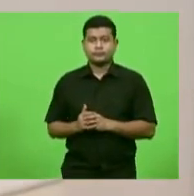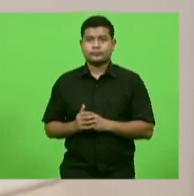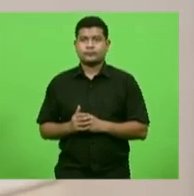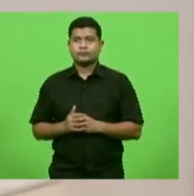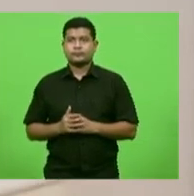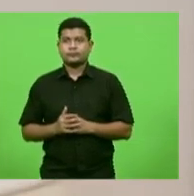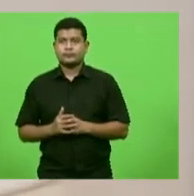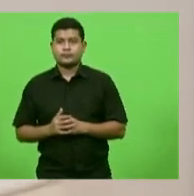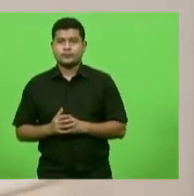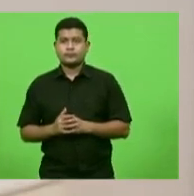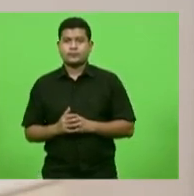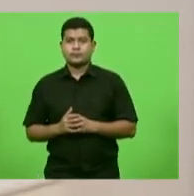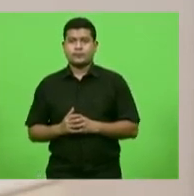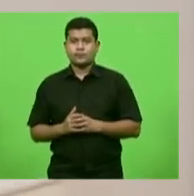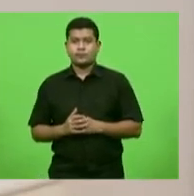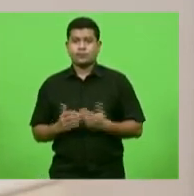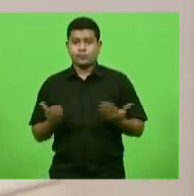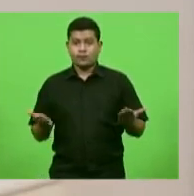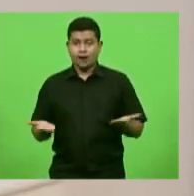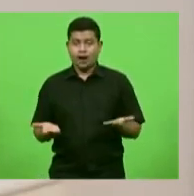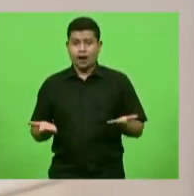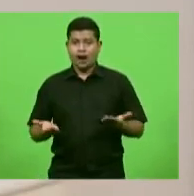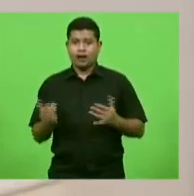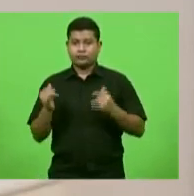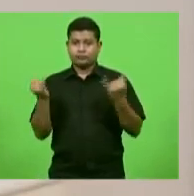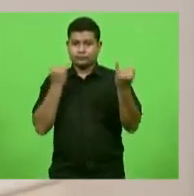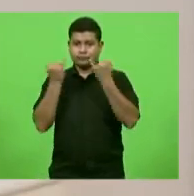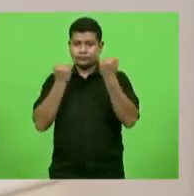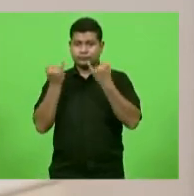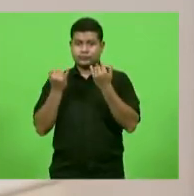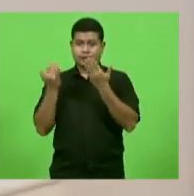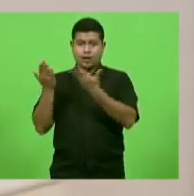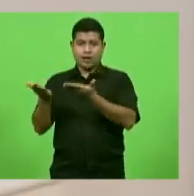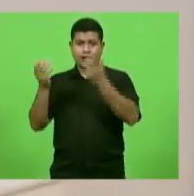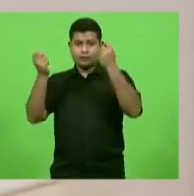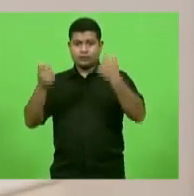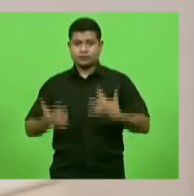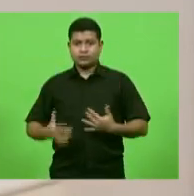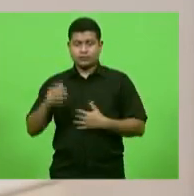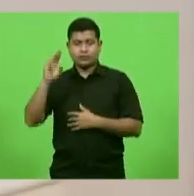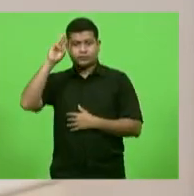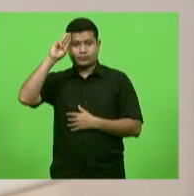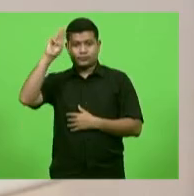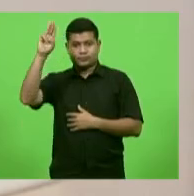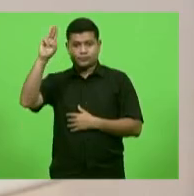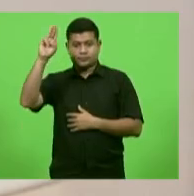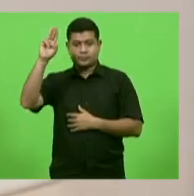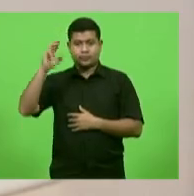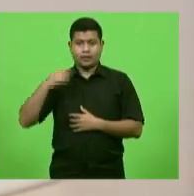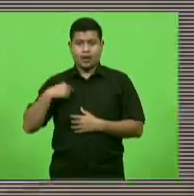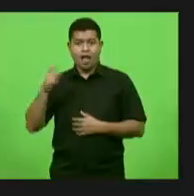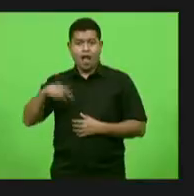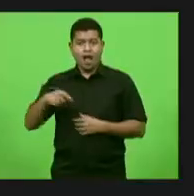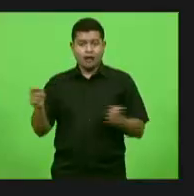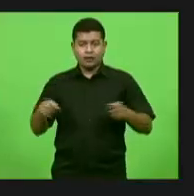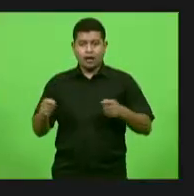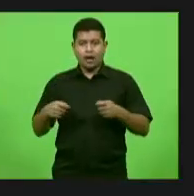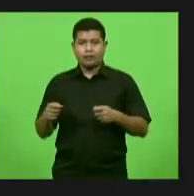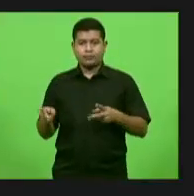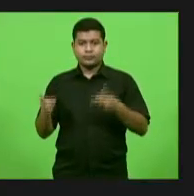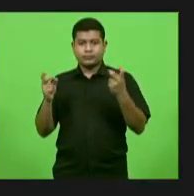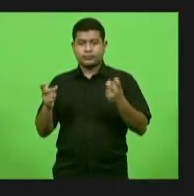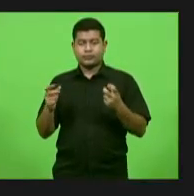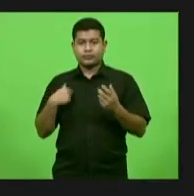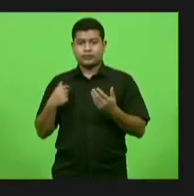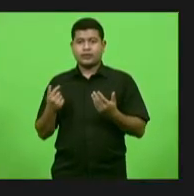a despeito das informações prestadas pelo excelentíssimo senhor governador do Estado, é possível verificar que, apesar de terem